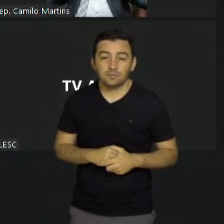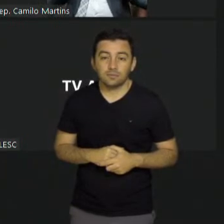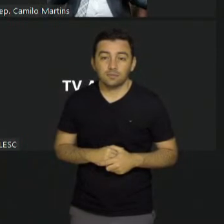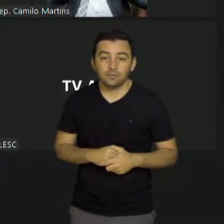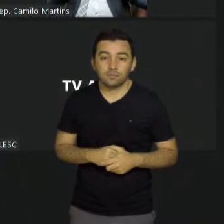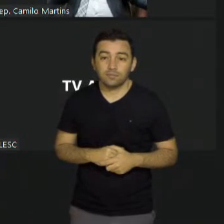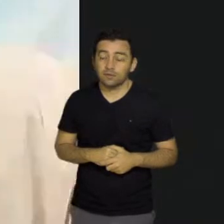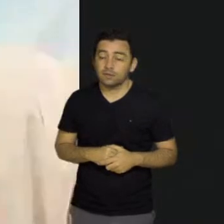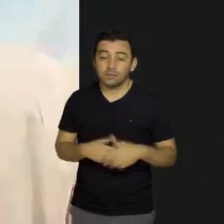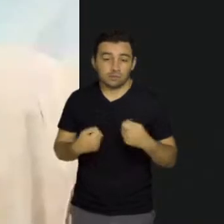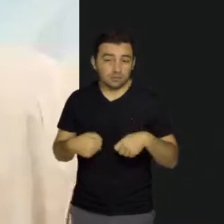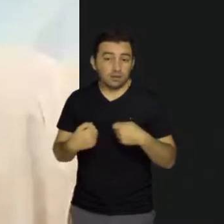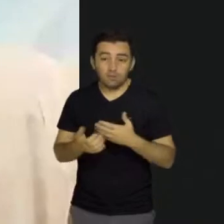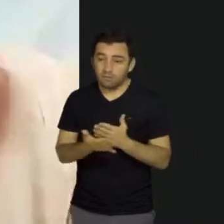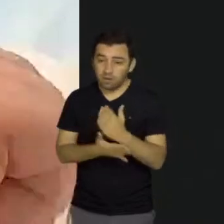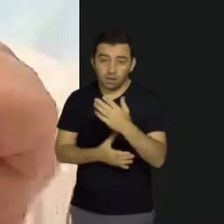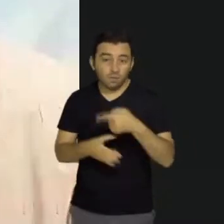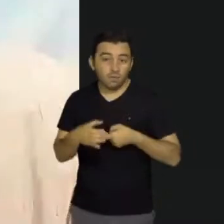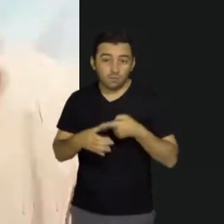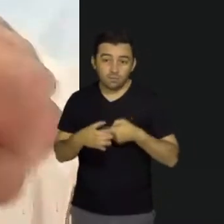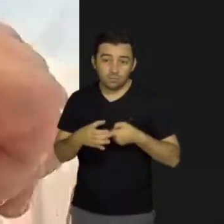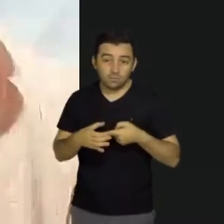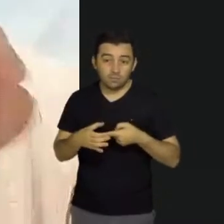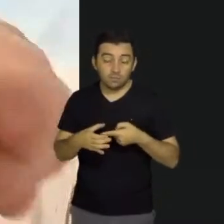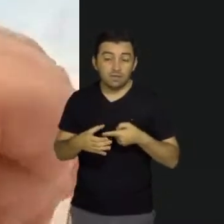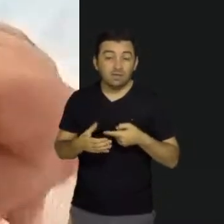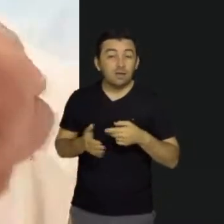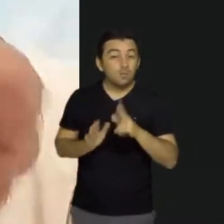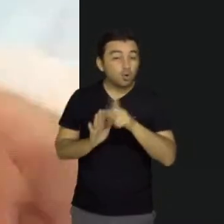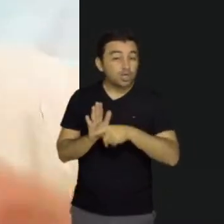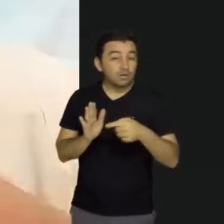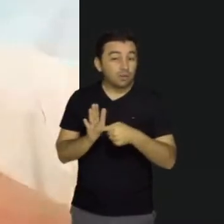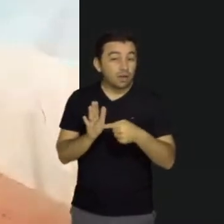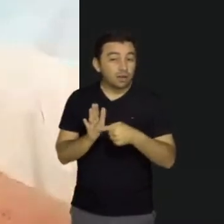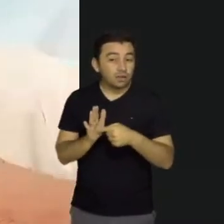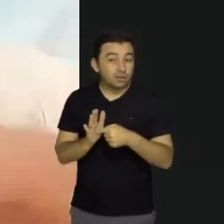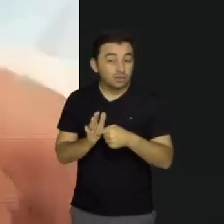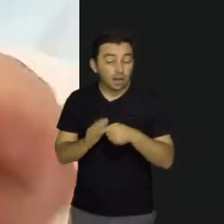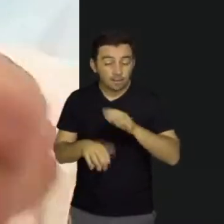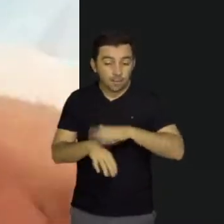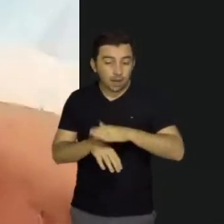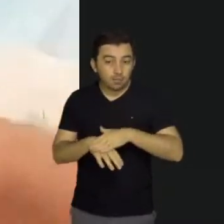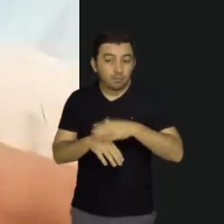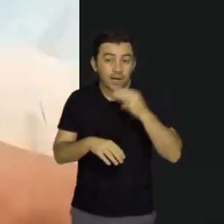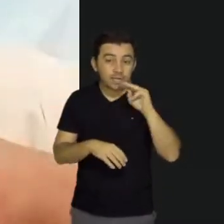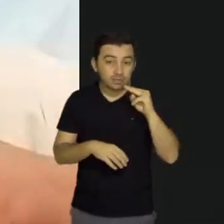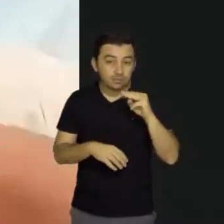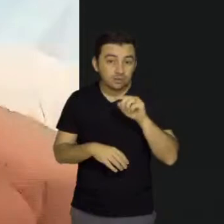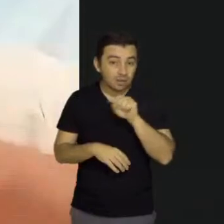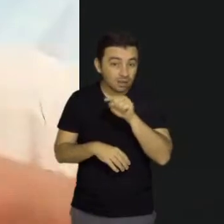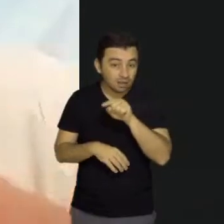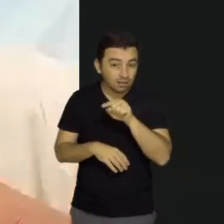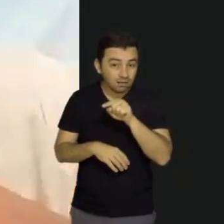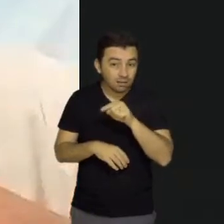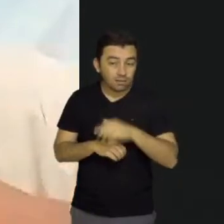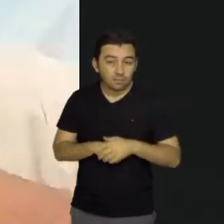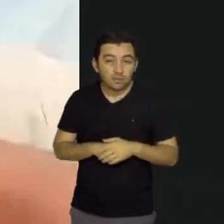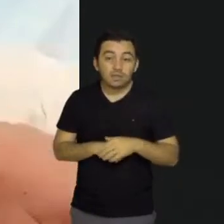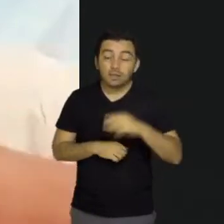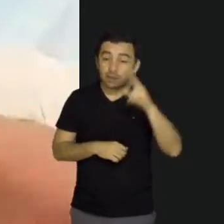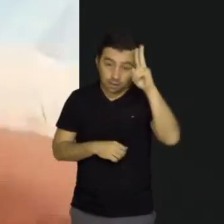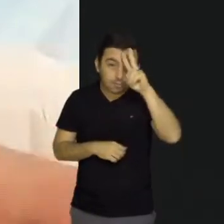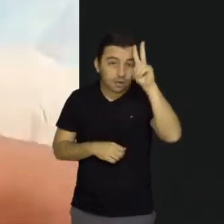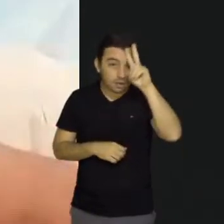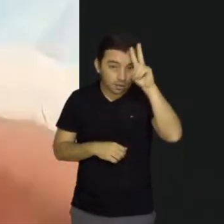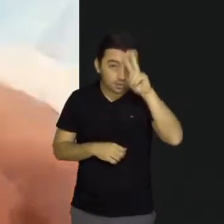Ele precisa ser aprovado na comissão. Só lembrando que esse projeto ele se encontra com o deputado Marquito. E só lembrando mais uma vez, presidente Mauro, que